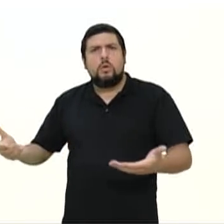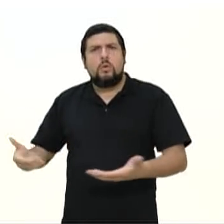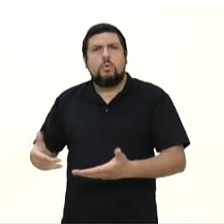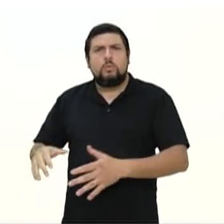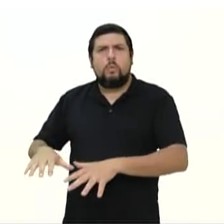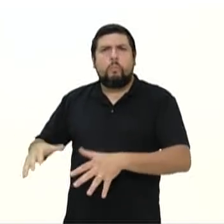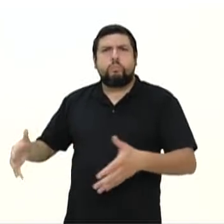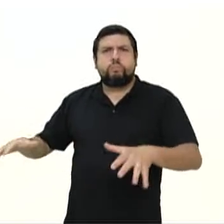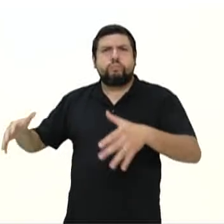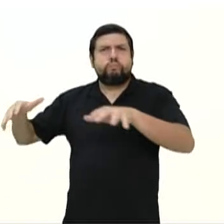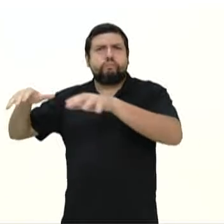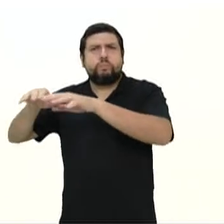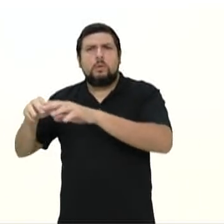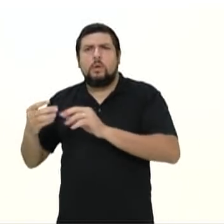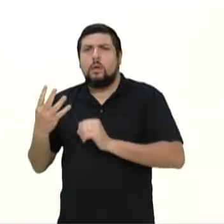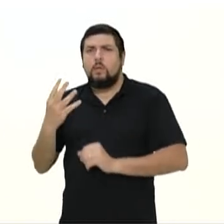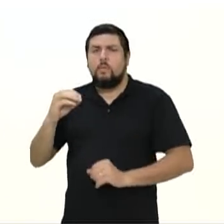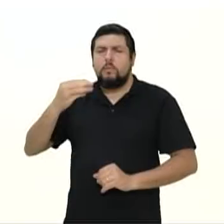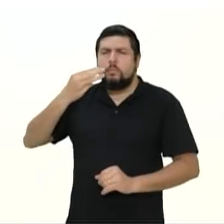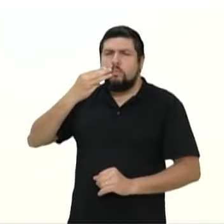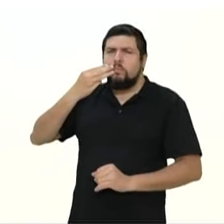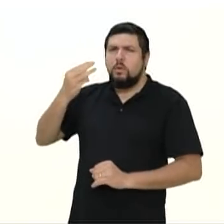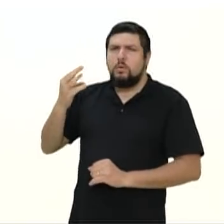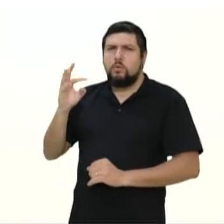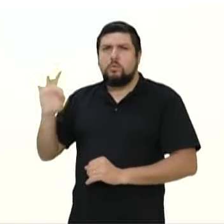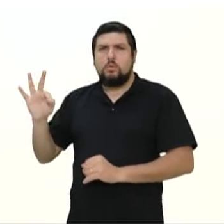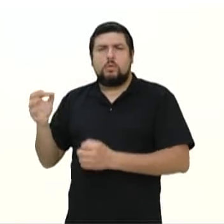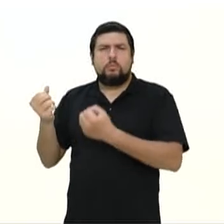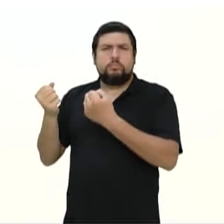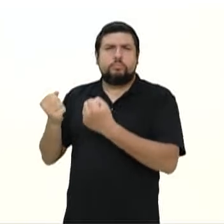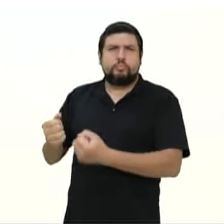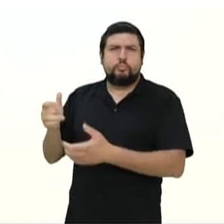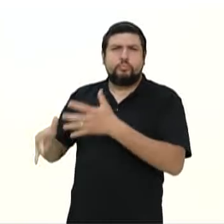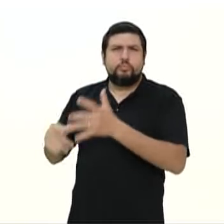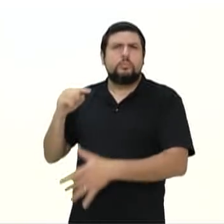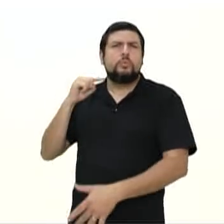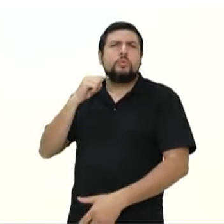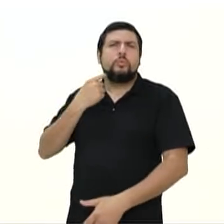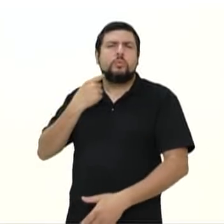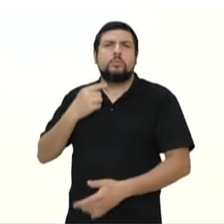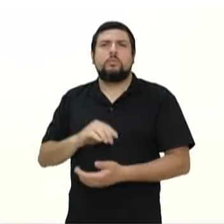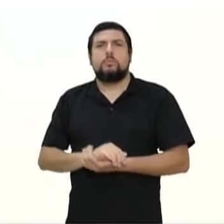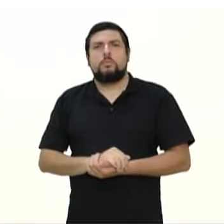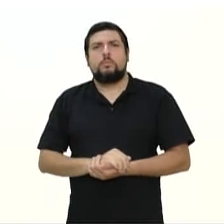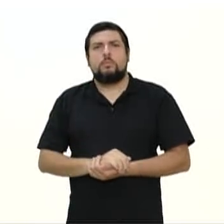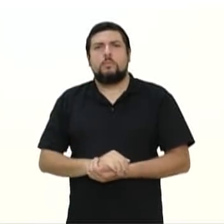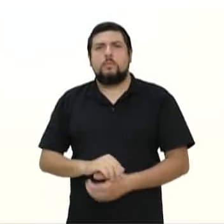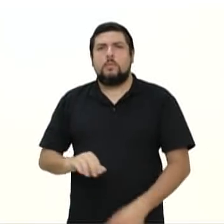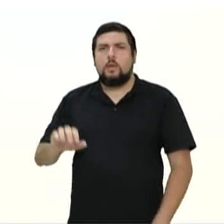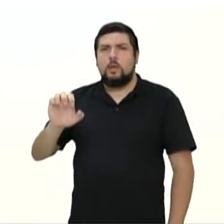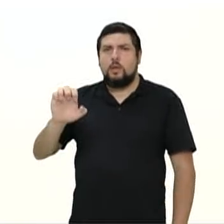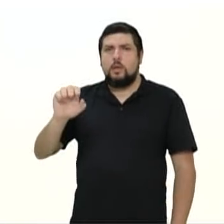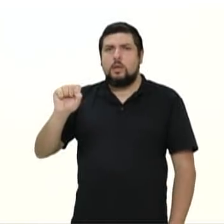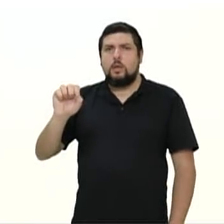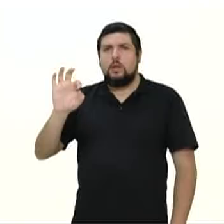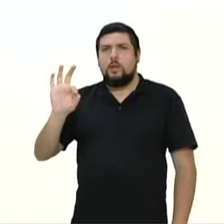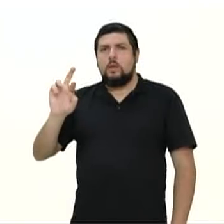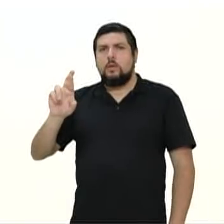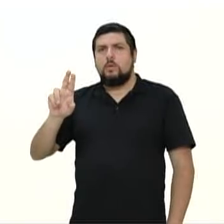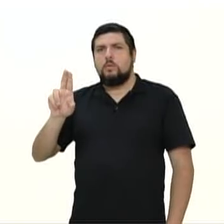40 milhões de toneladas de detritos. Não é mesmo? Veja, estrutural era o nome lá